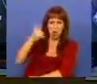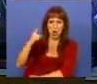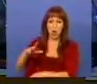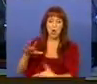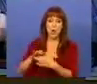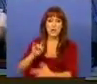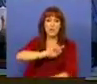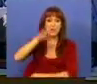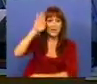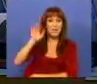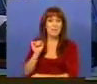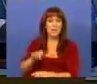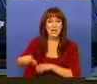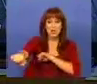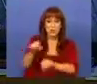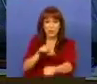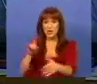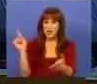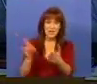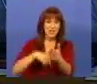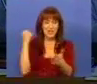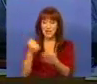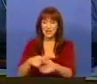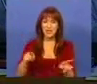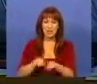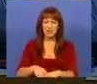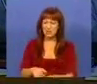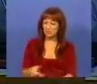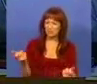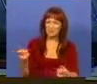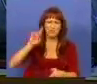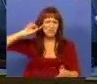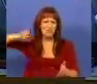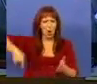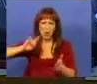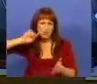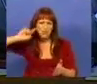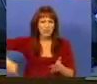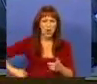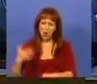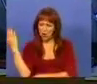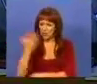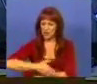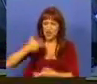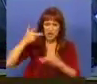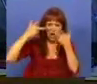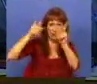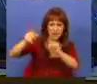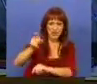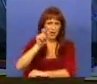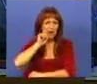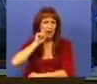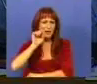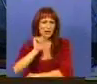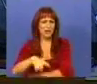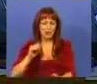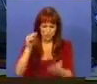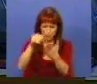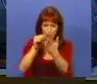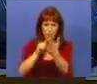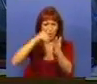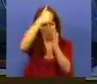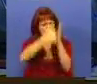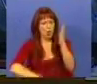fascismo, sempre pejado de grosseiras violações aos direitos, liberdades e garantias